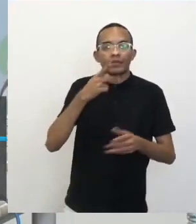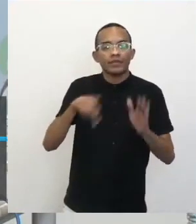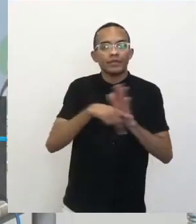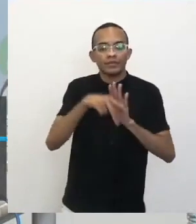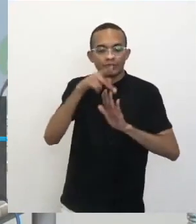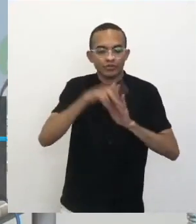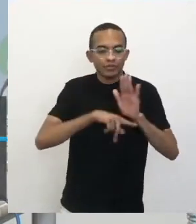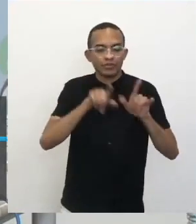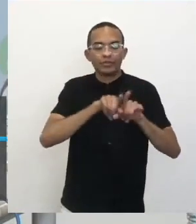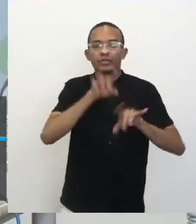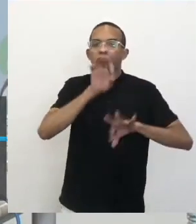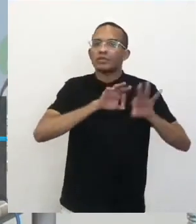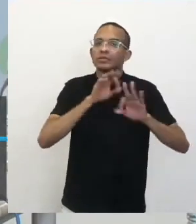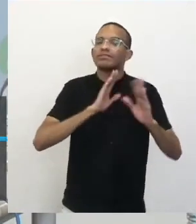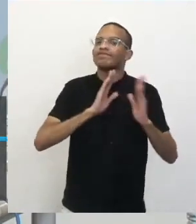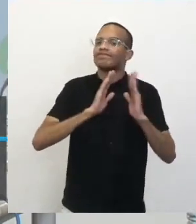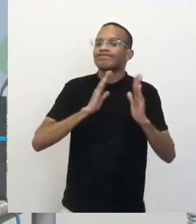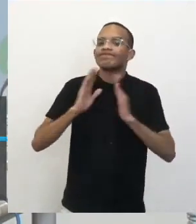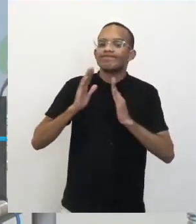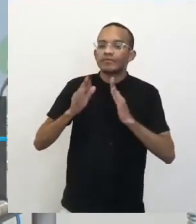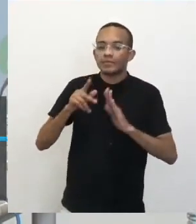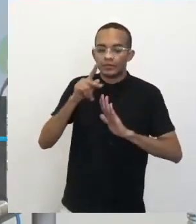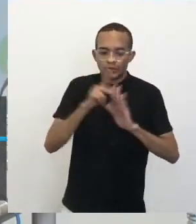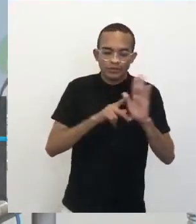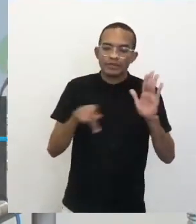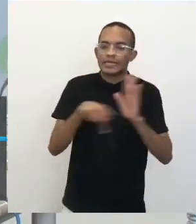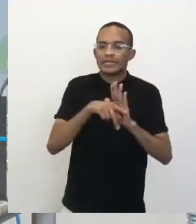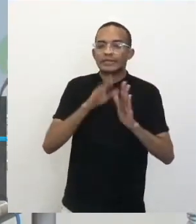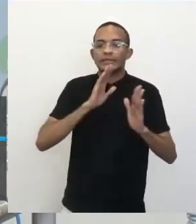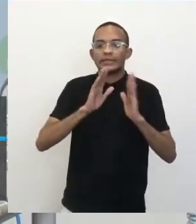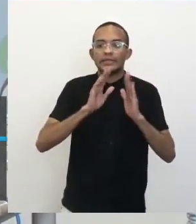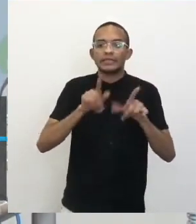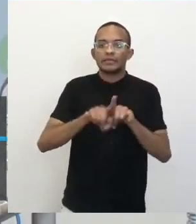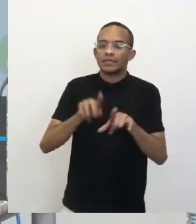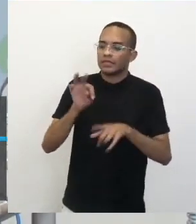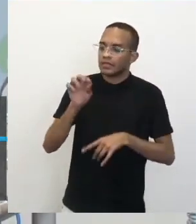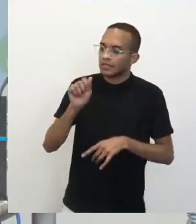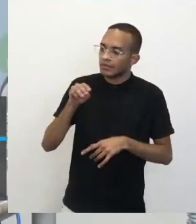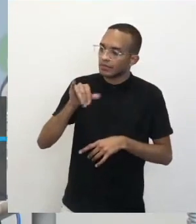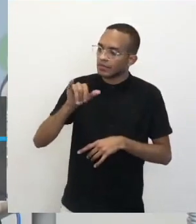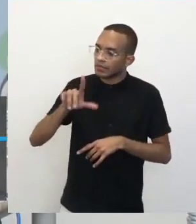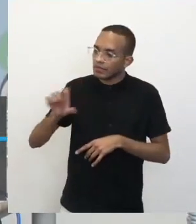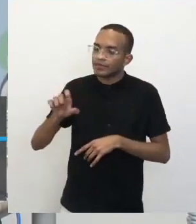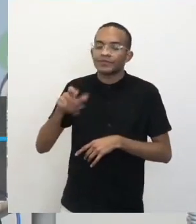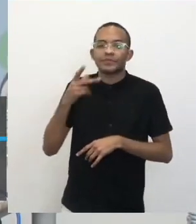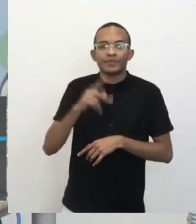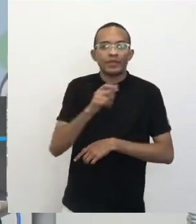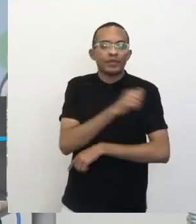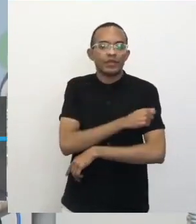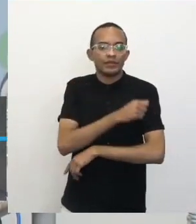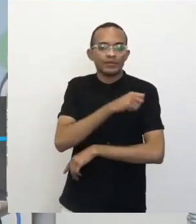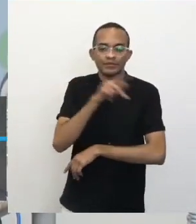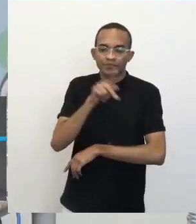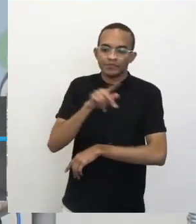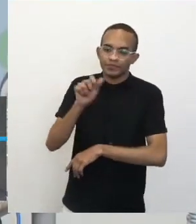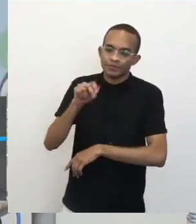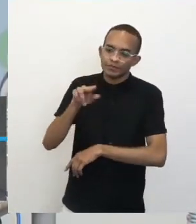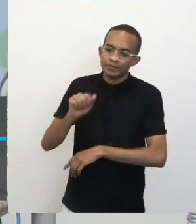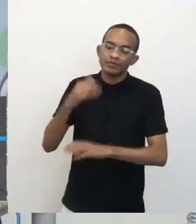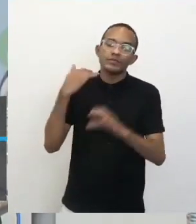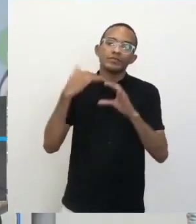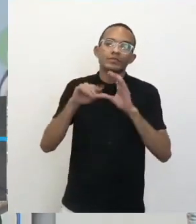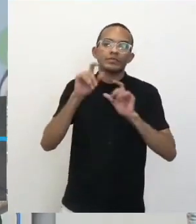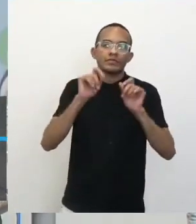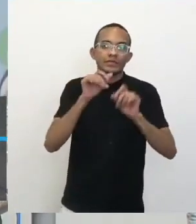projeto planejando suas etapas, né? O projeto com as etapas. E a aluna Tamile, que é aluna da Pro Ana, mandou para a